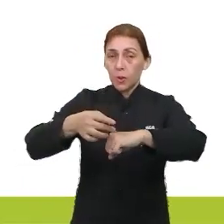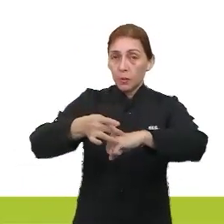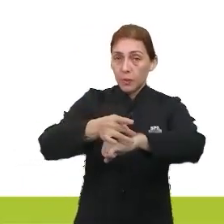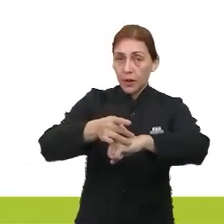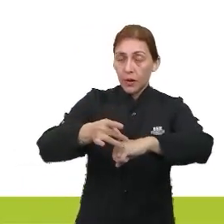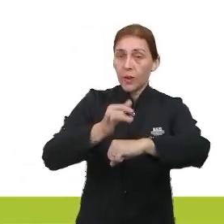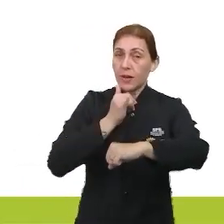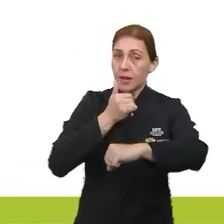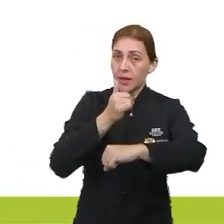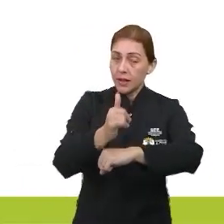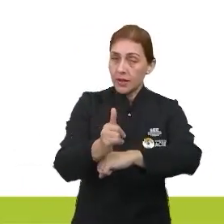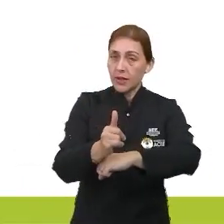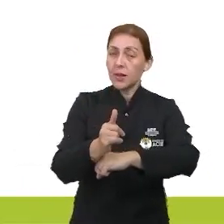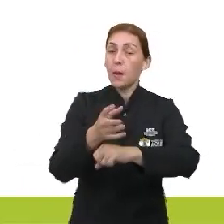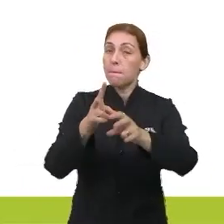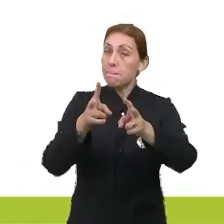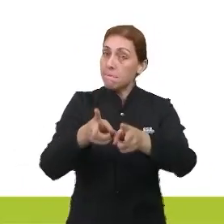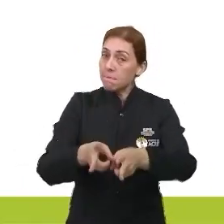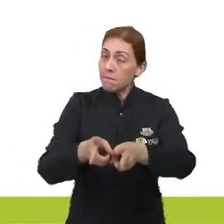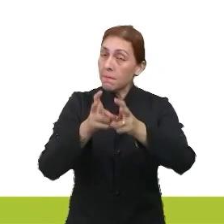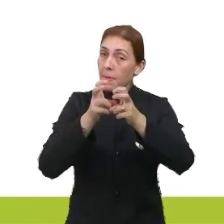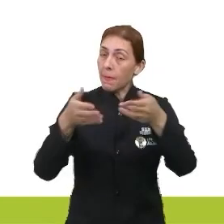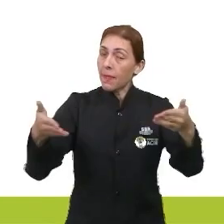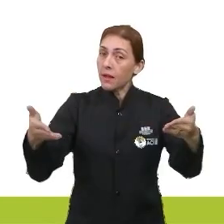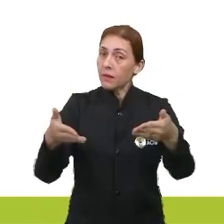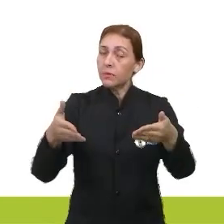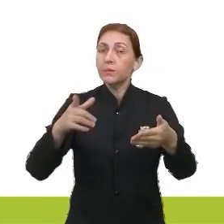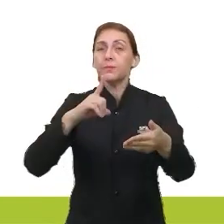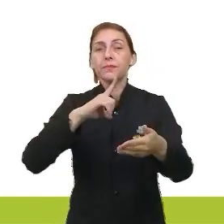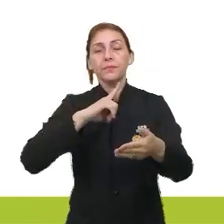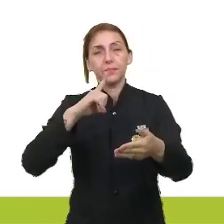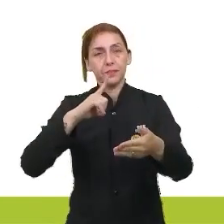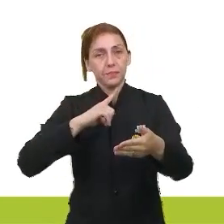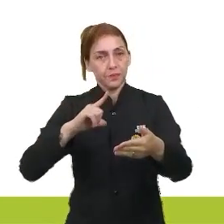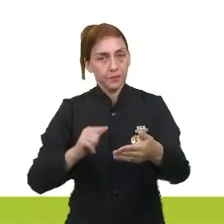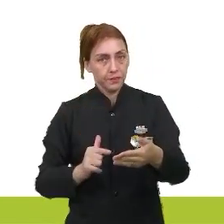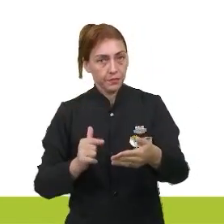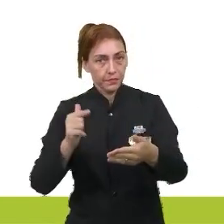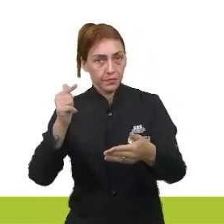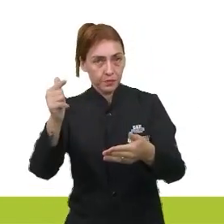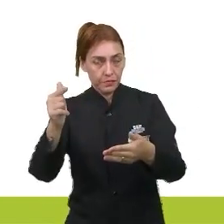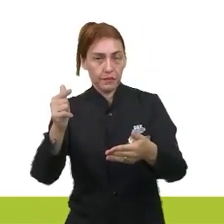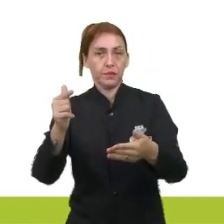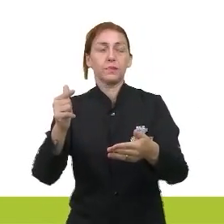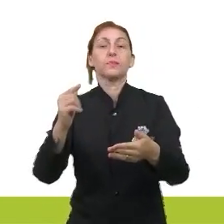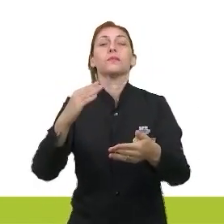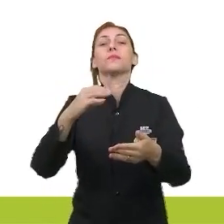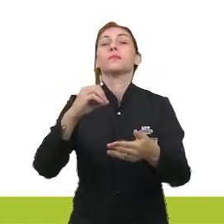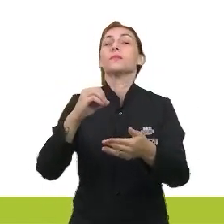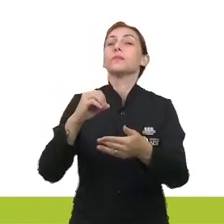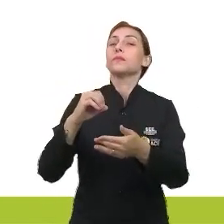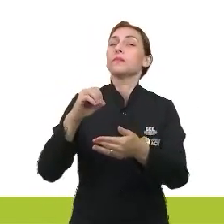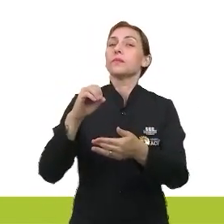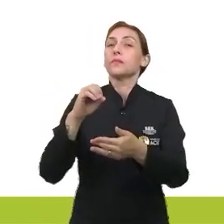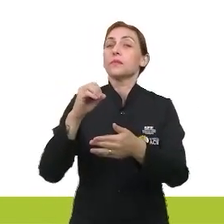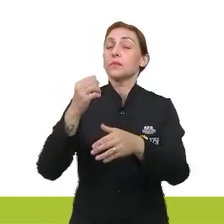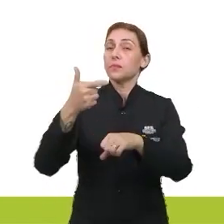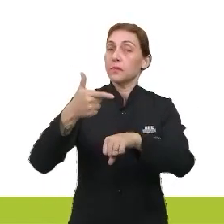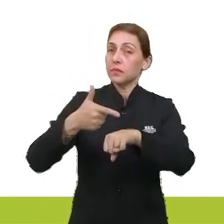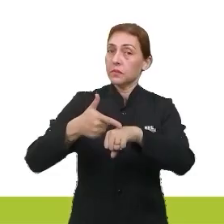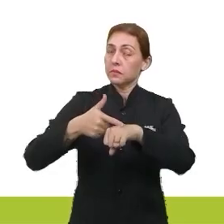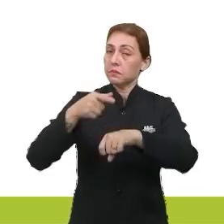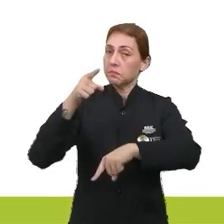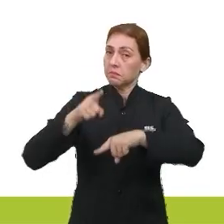e eletricidade. Perceba, agora nós temos outros combustíveis, não é?